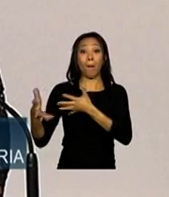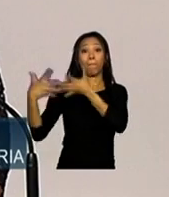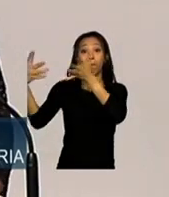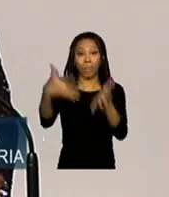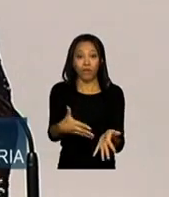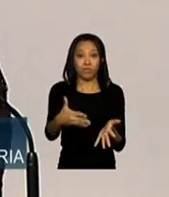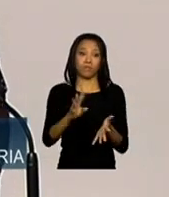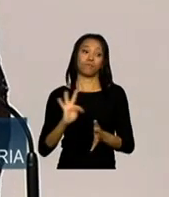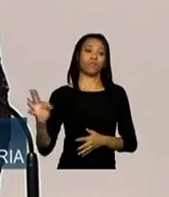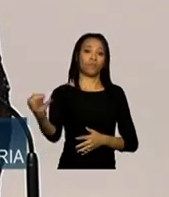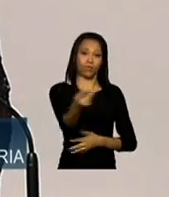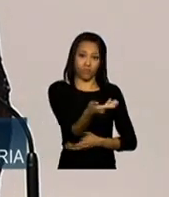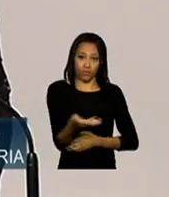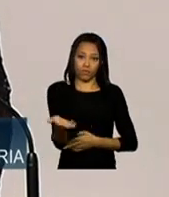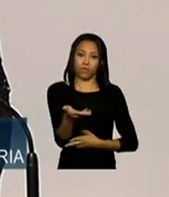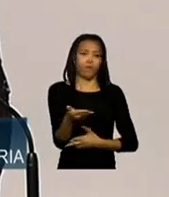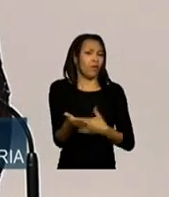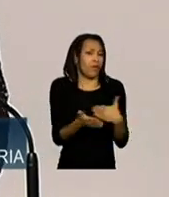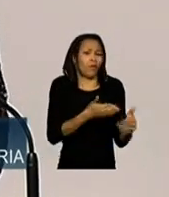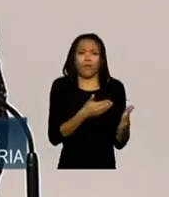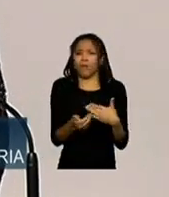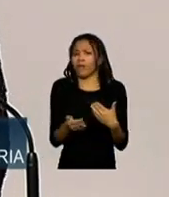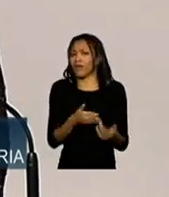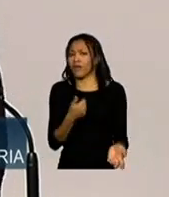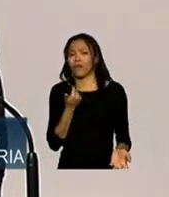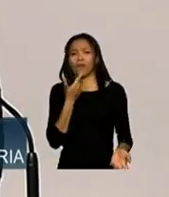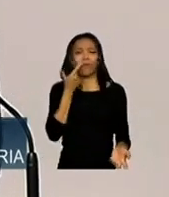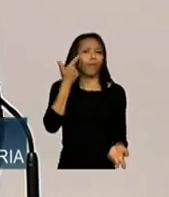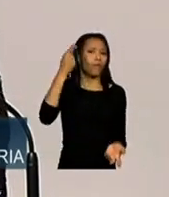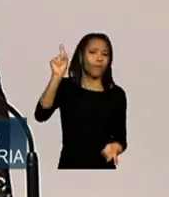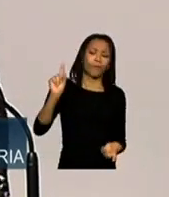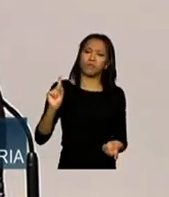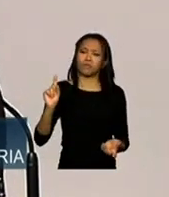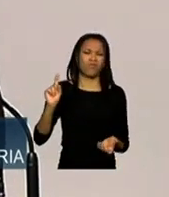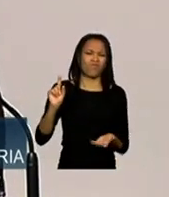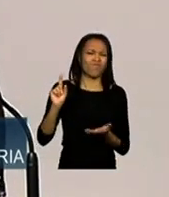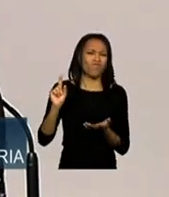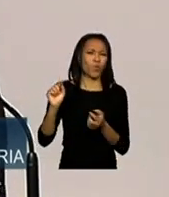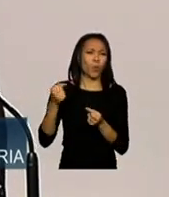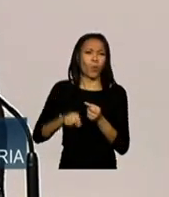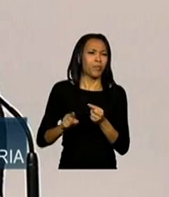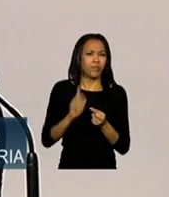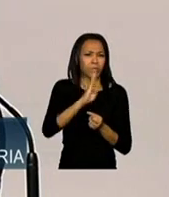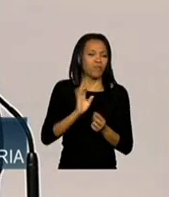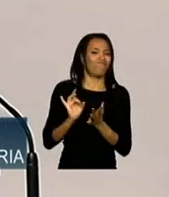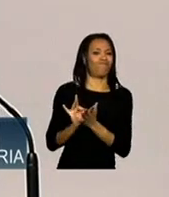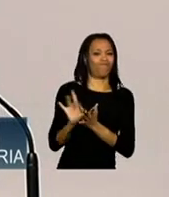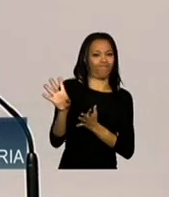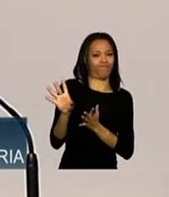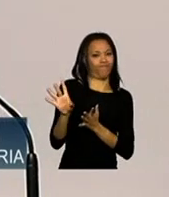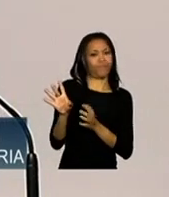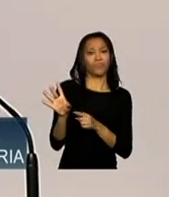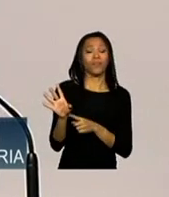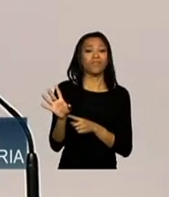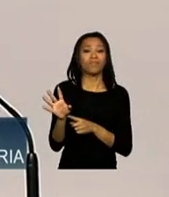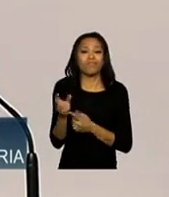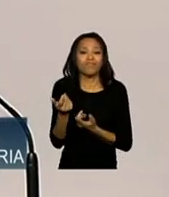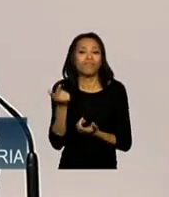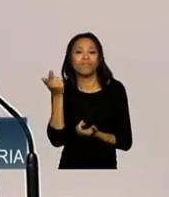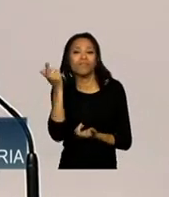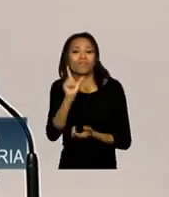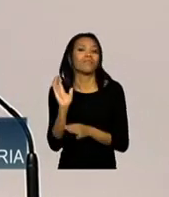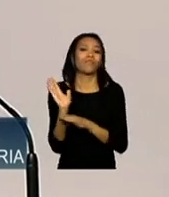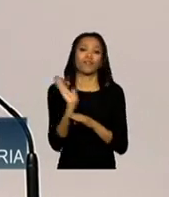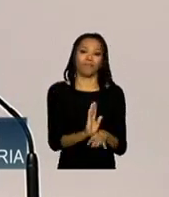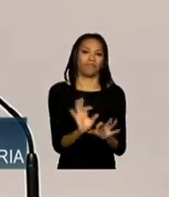nós. Qualquer outra possibilidade nós devemos descartar, não só é ineficaz,